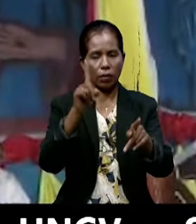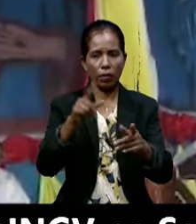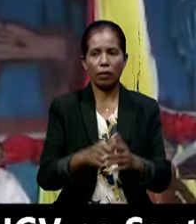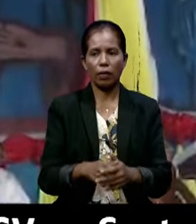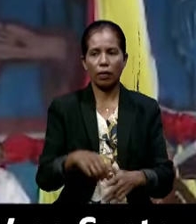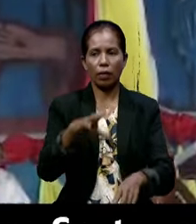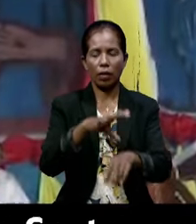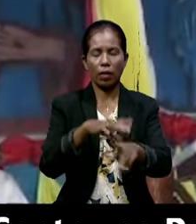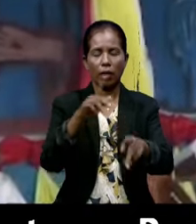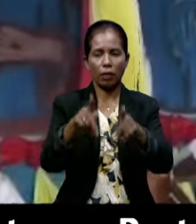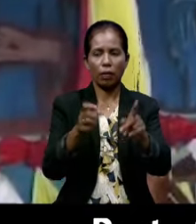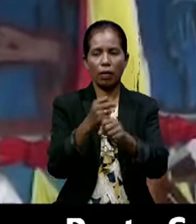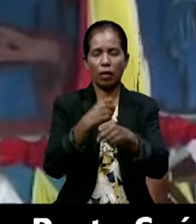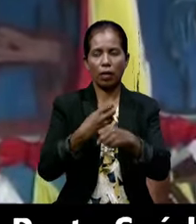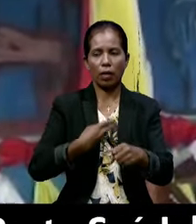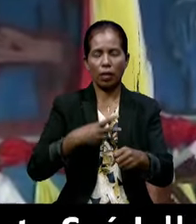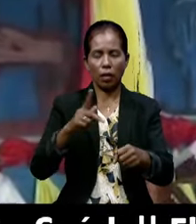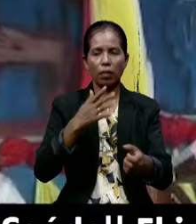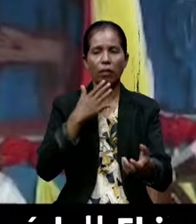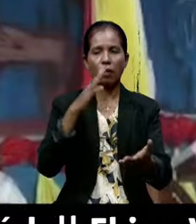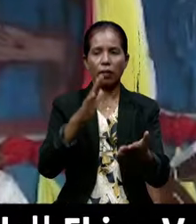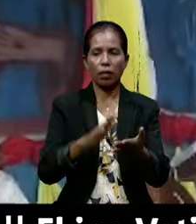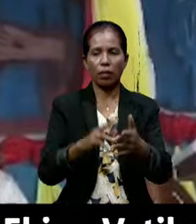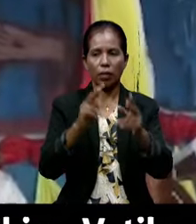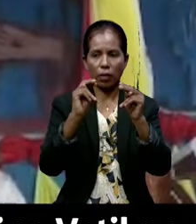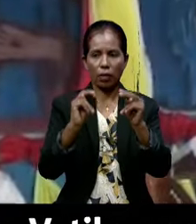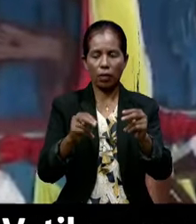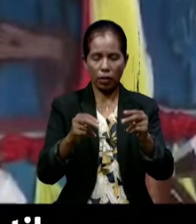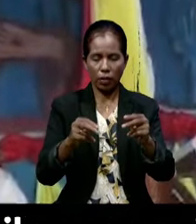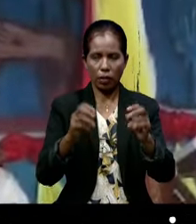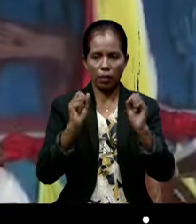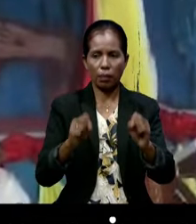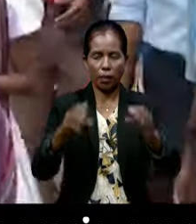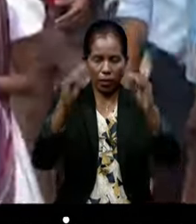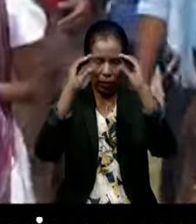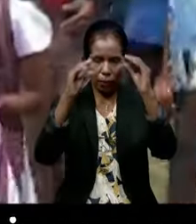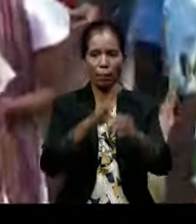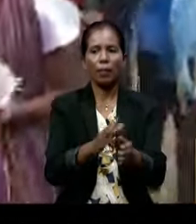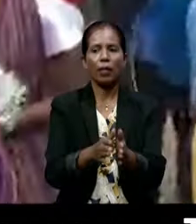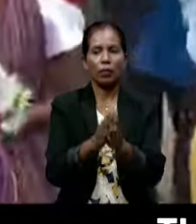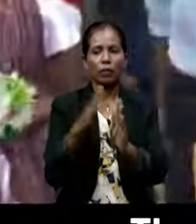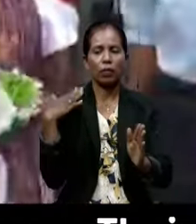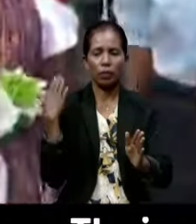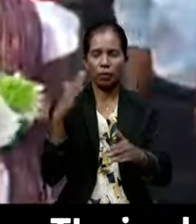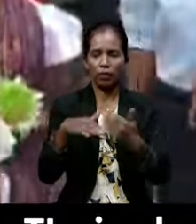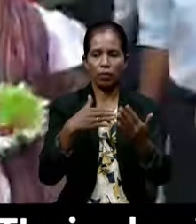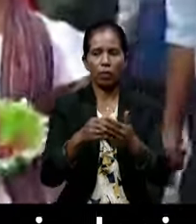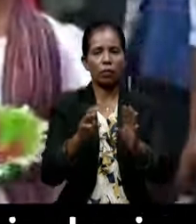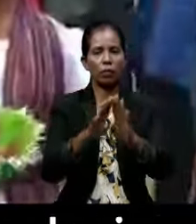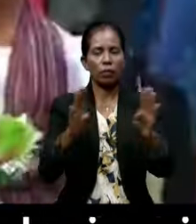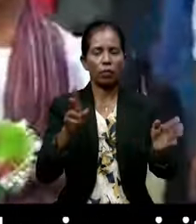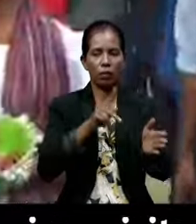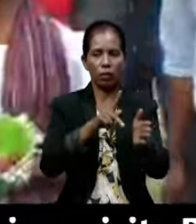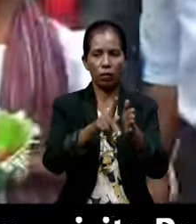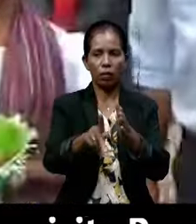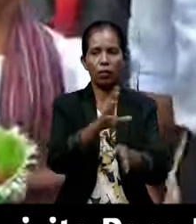Cair ruim ainda neve, mas ralo a ralo que nem tem, precisa tu cair ruim para morrer. Dong Leandro Alves usuba joven sira atu hadokan husi oho malu